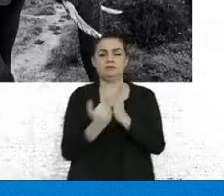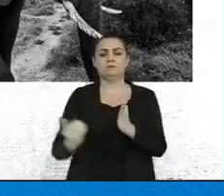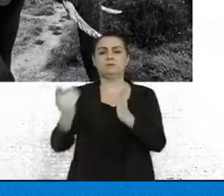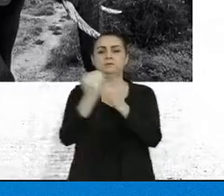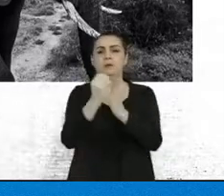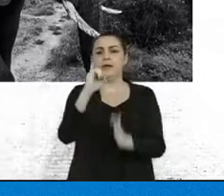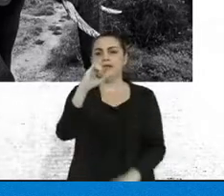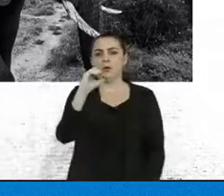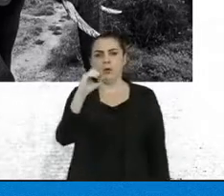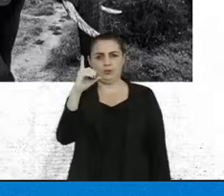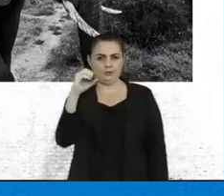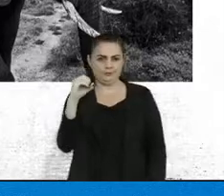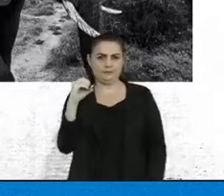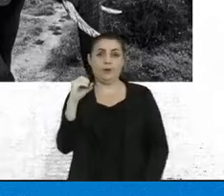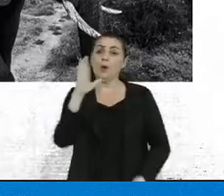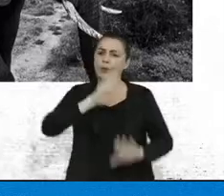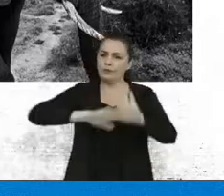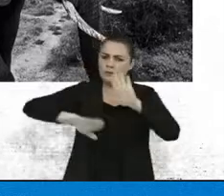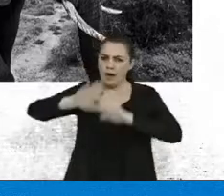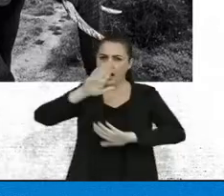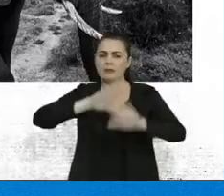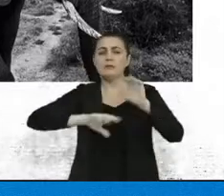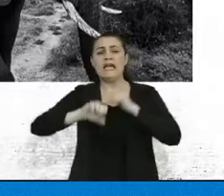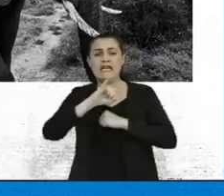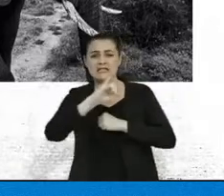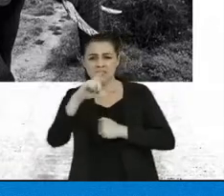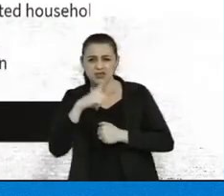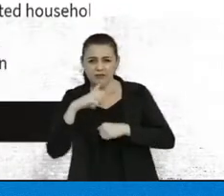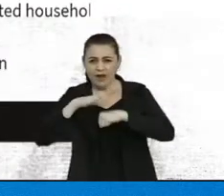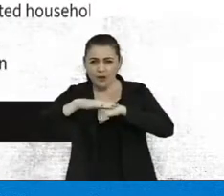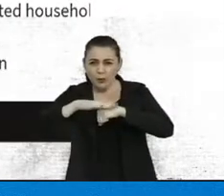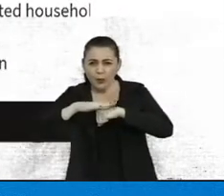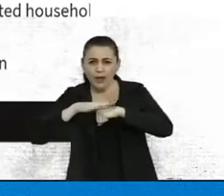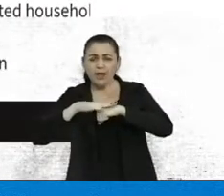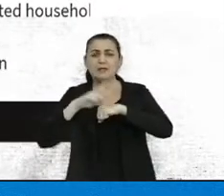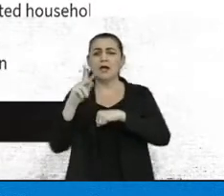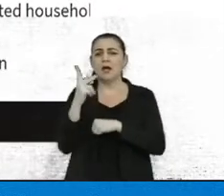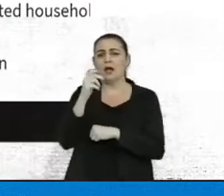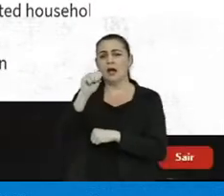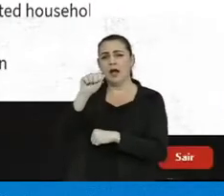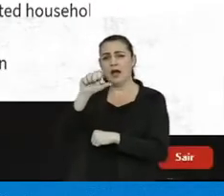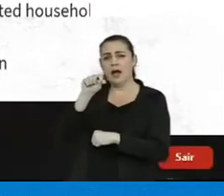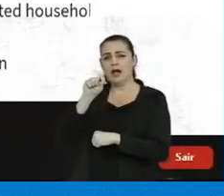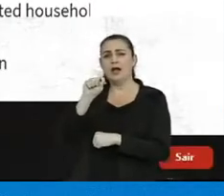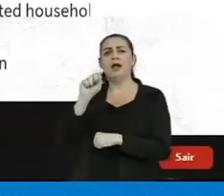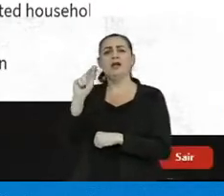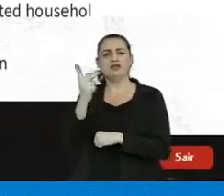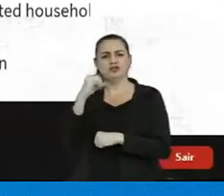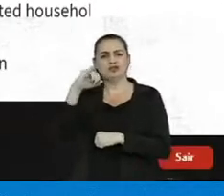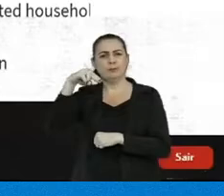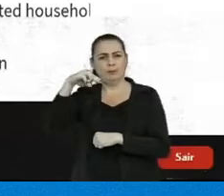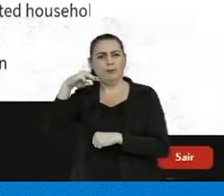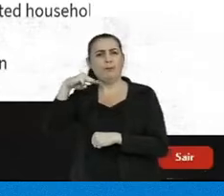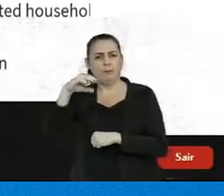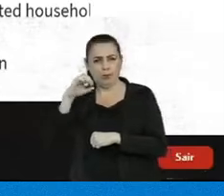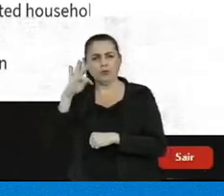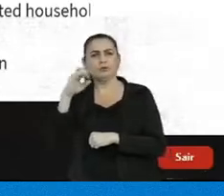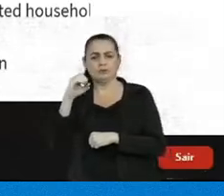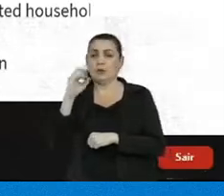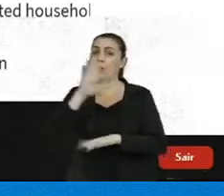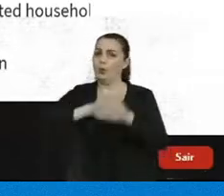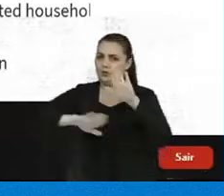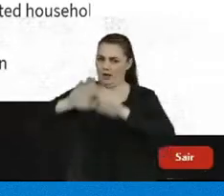forem portadores de doença de Hashimoto, tá bom? Aqui no Brasil, no geral, na média, nós temos as